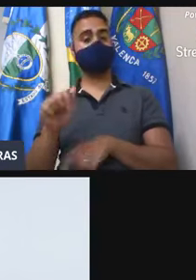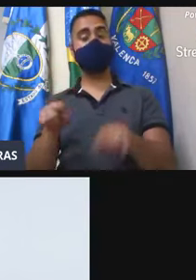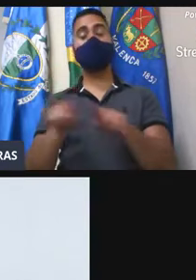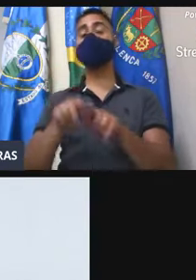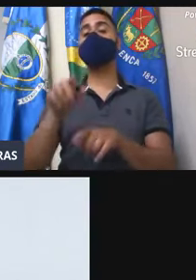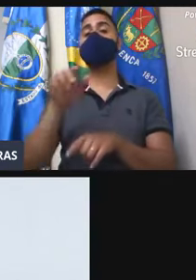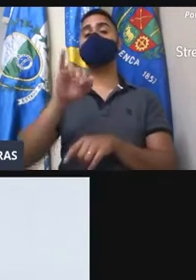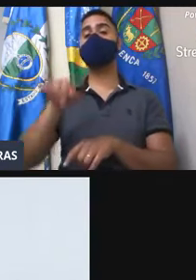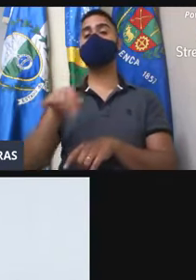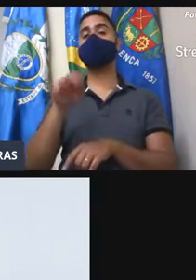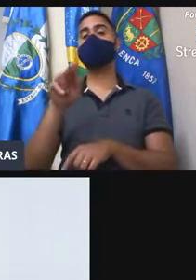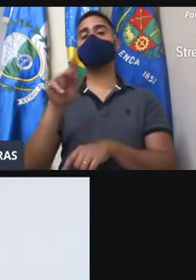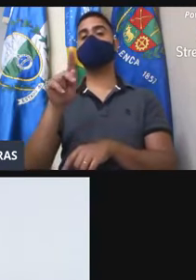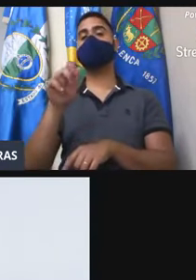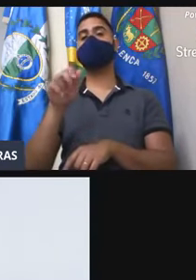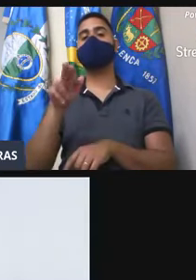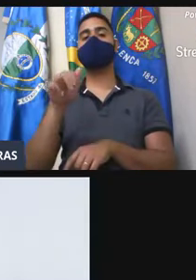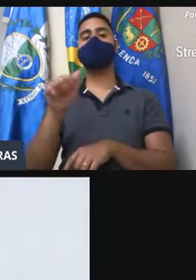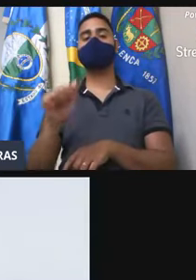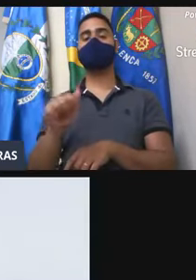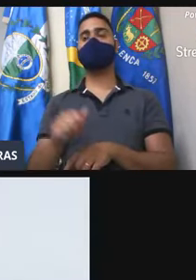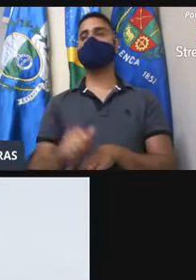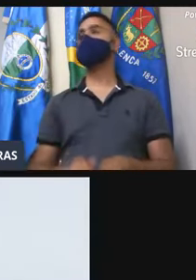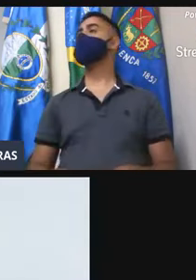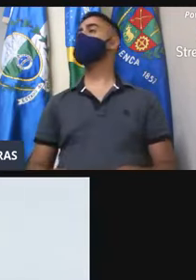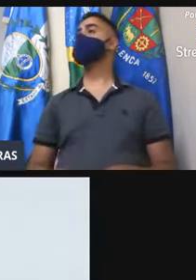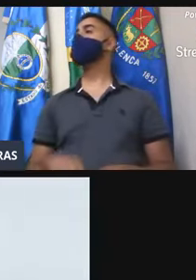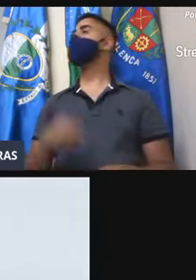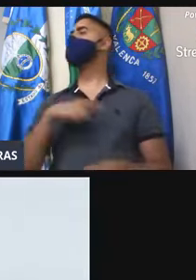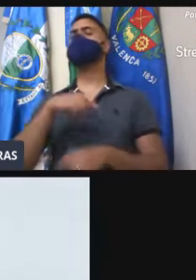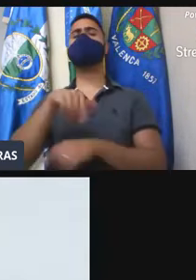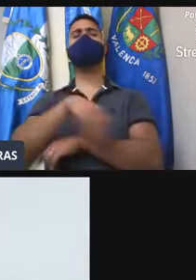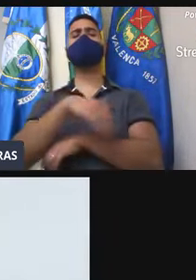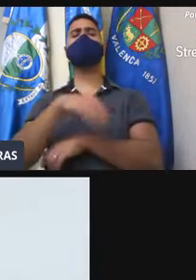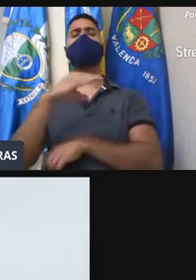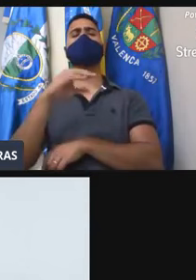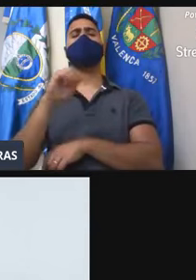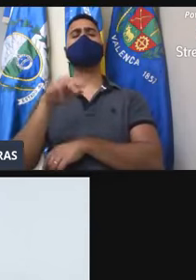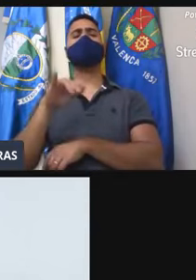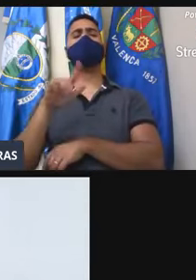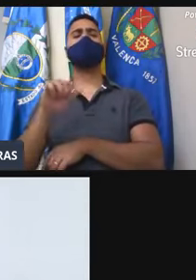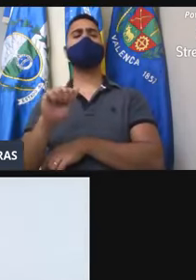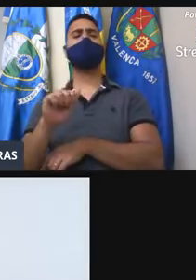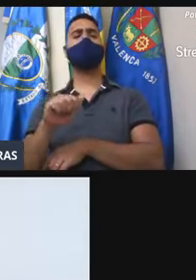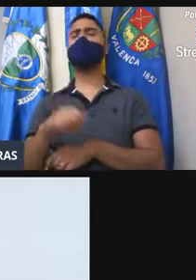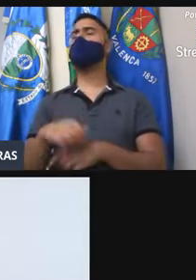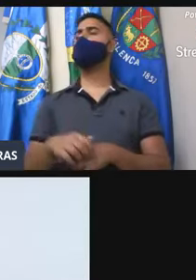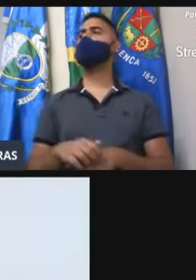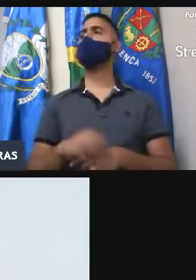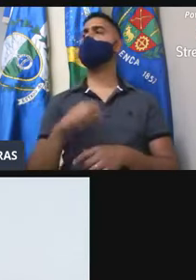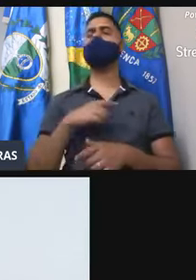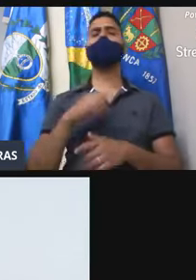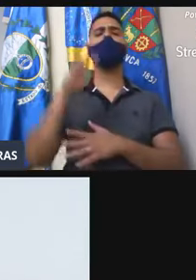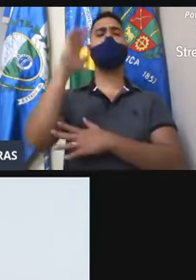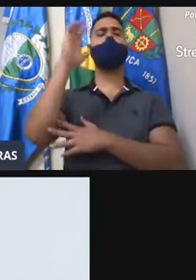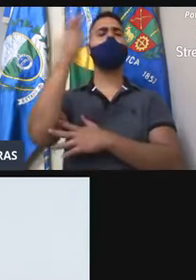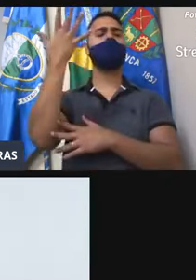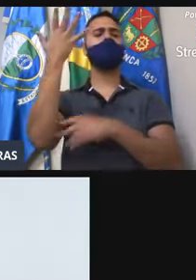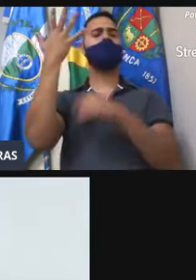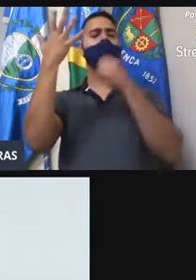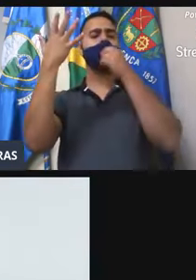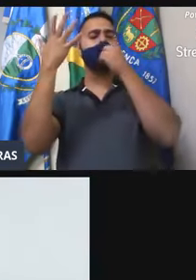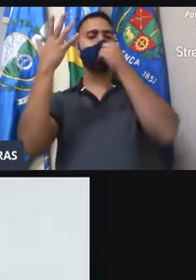questão de demandas de infraestrutura. Tem uma, na Rua Camila, lá no, na Ponte Funda, tem uma árvore